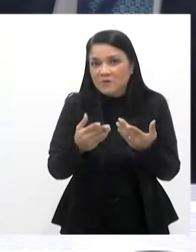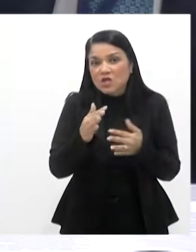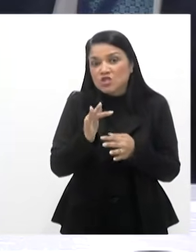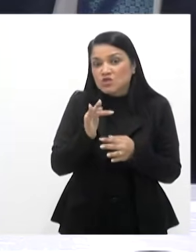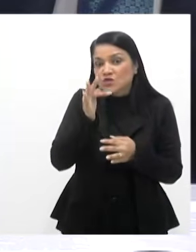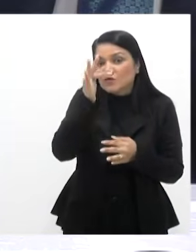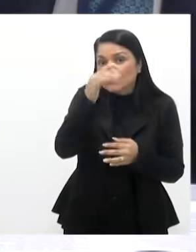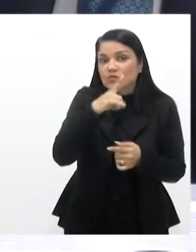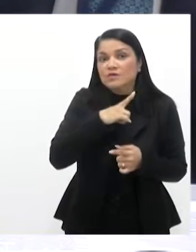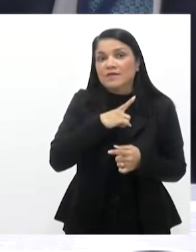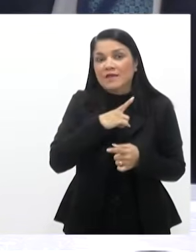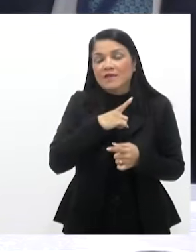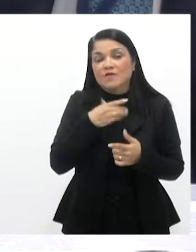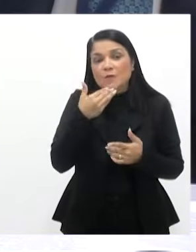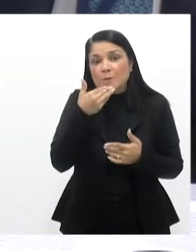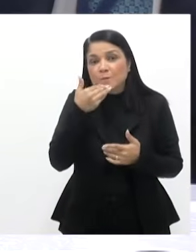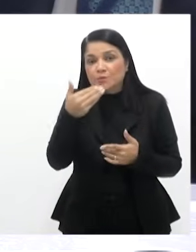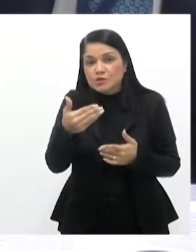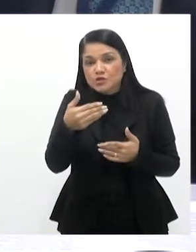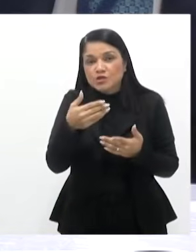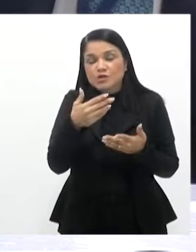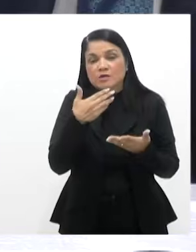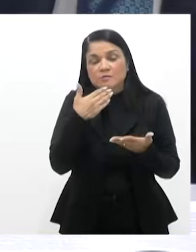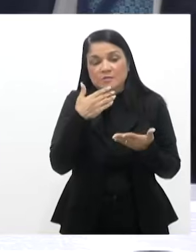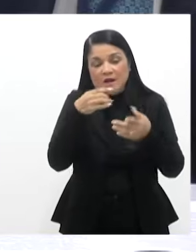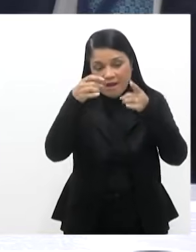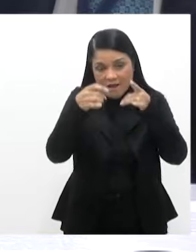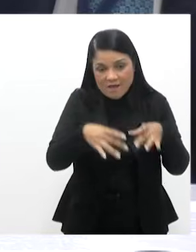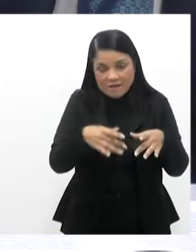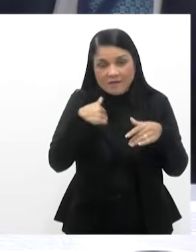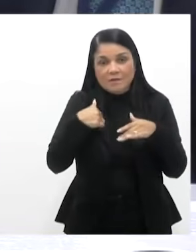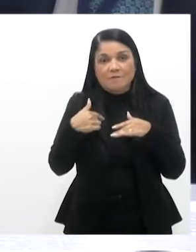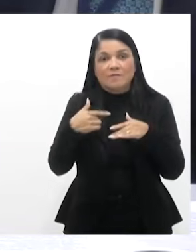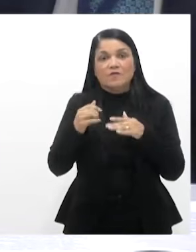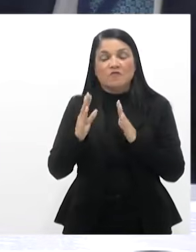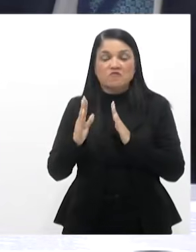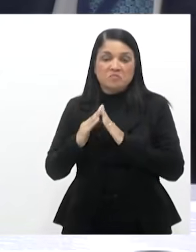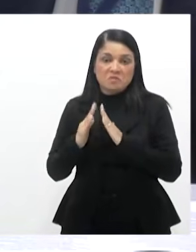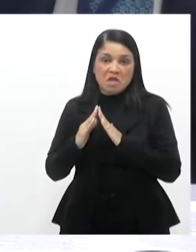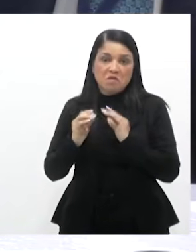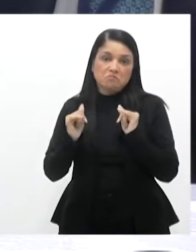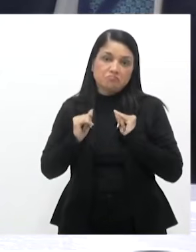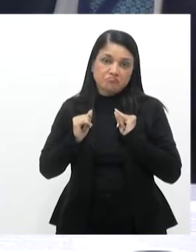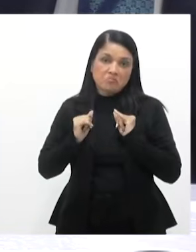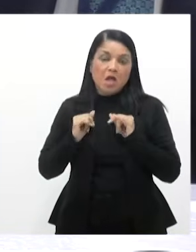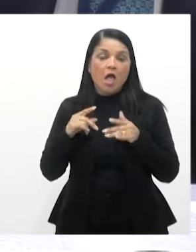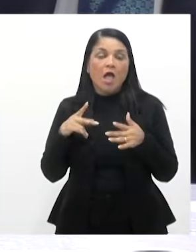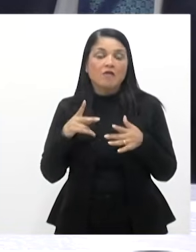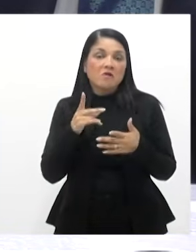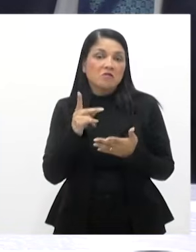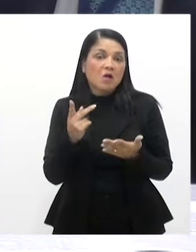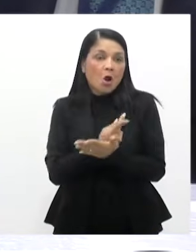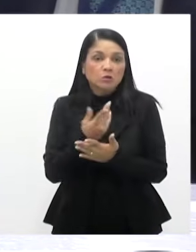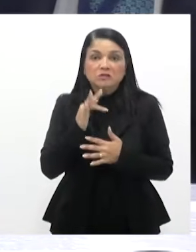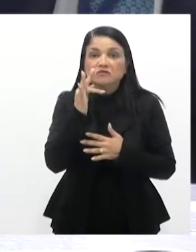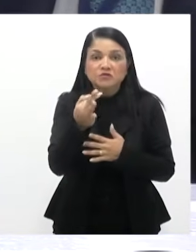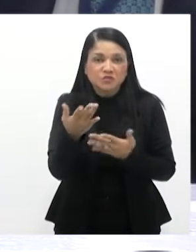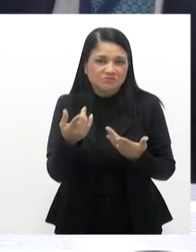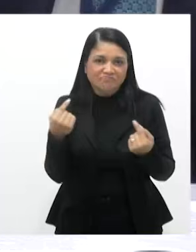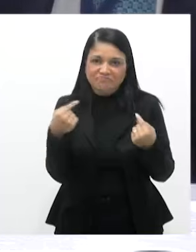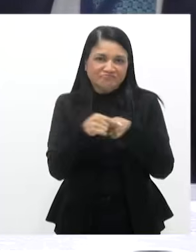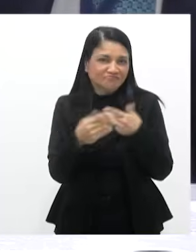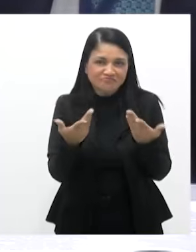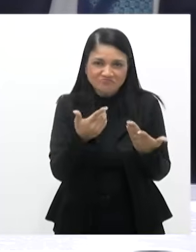vou aqui pedir exoneração, vou ficar parado aqui na minha casa, vai que um dia acontece. Não faz menor sentido.